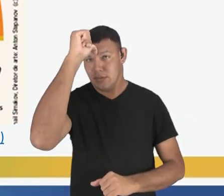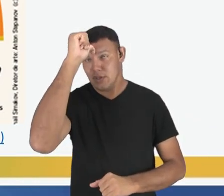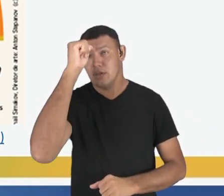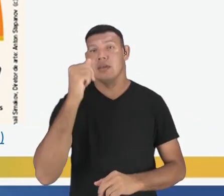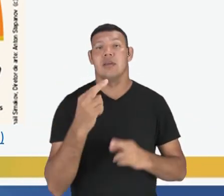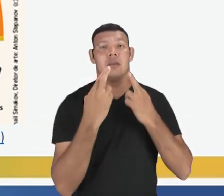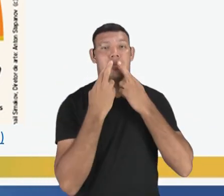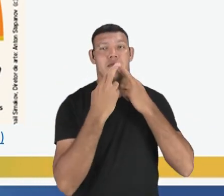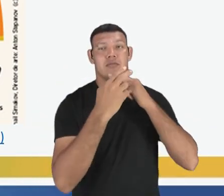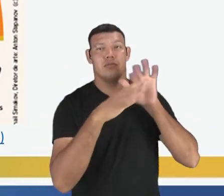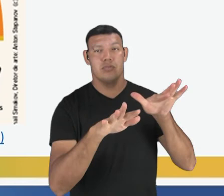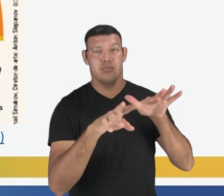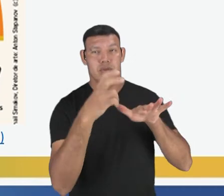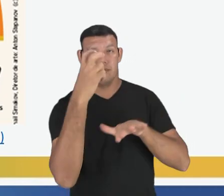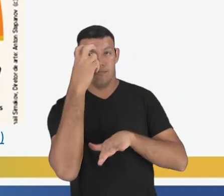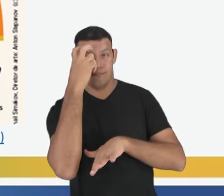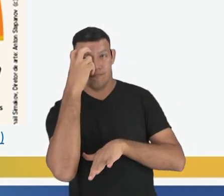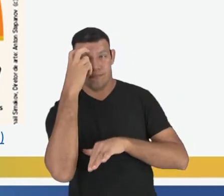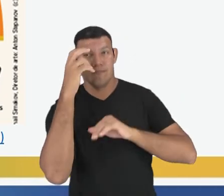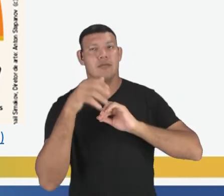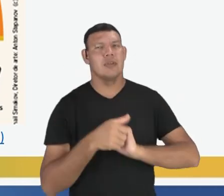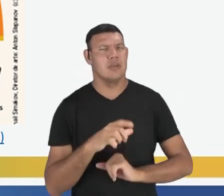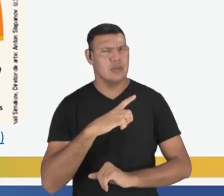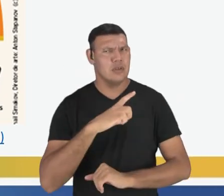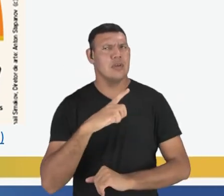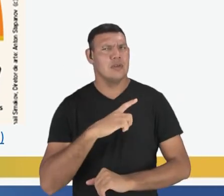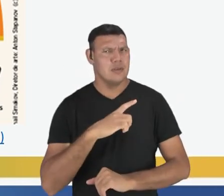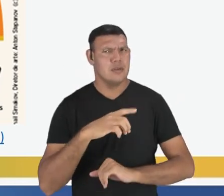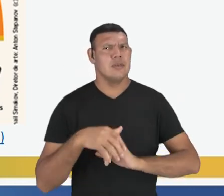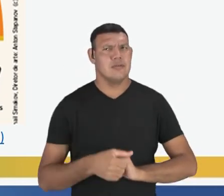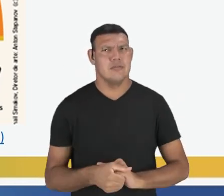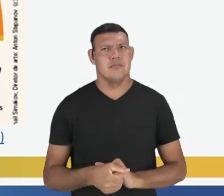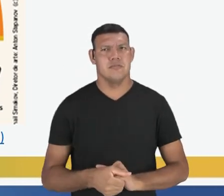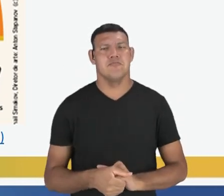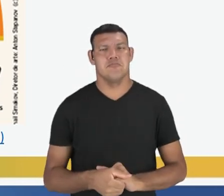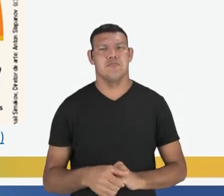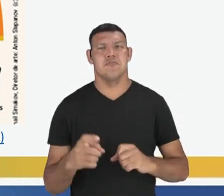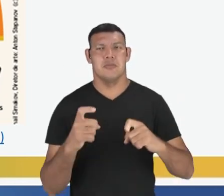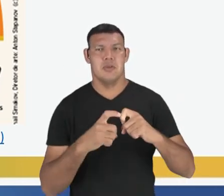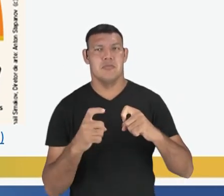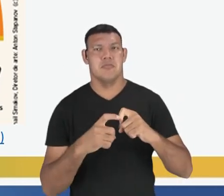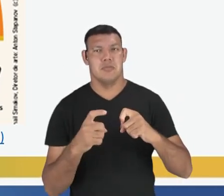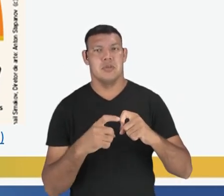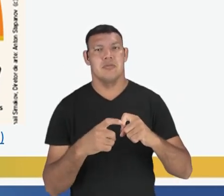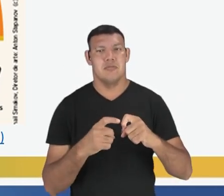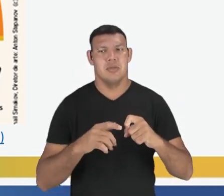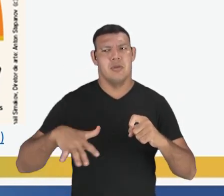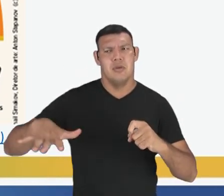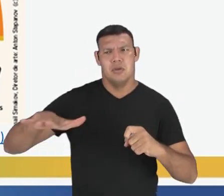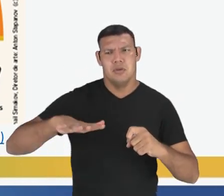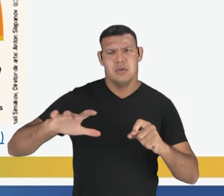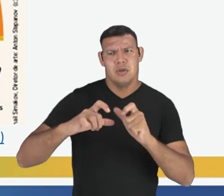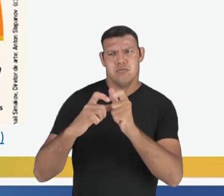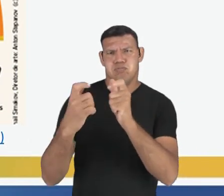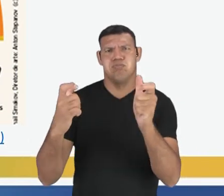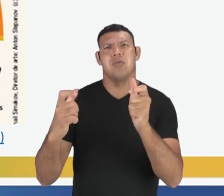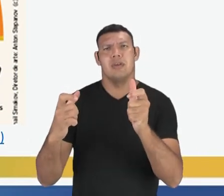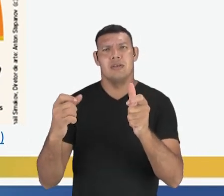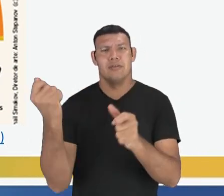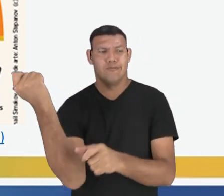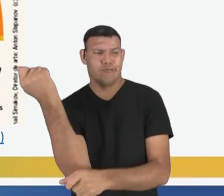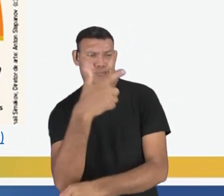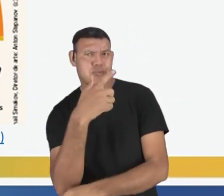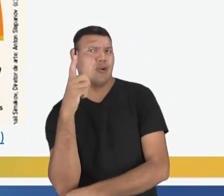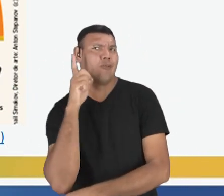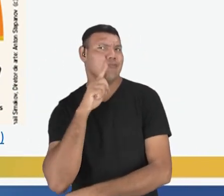recursos da inteligência, existem mais doutores por metro quadrado do que o próprio Estados Unidos. A